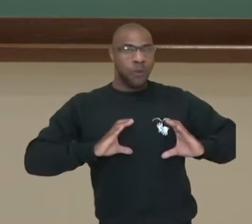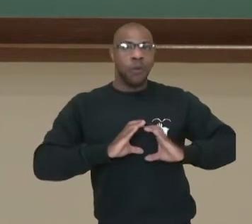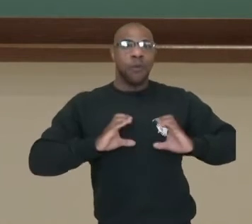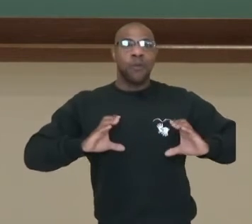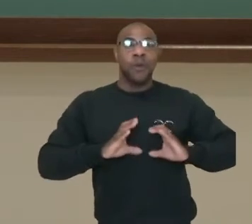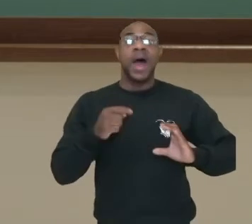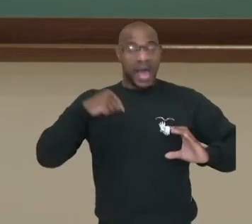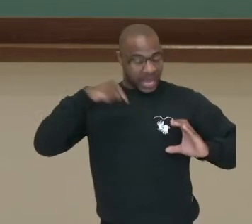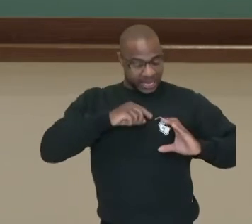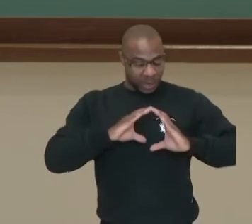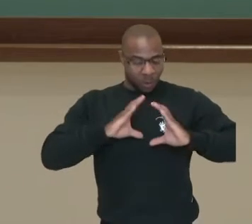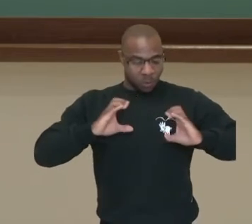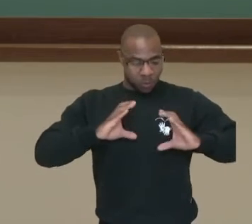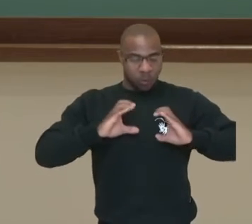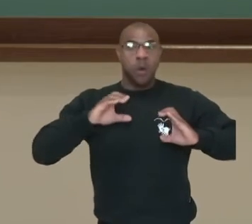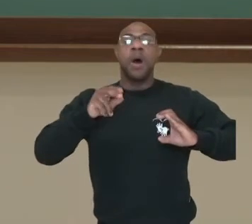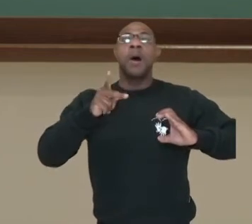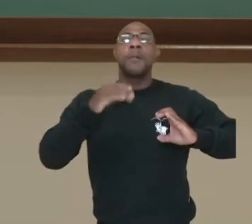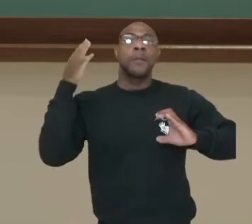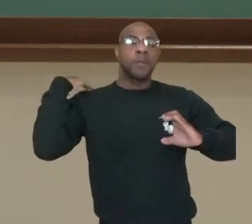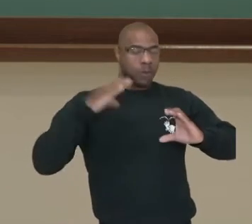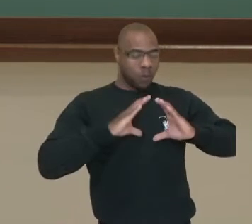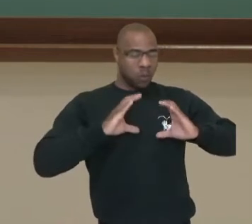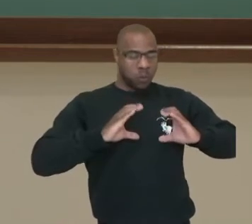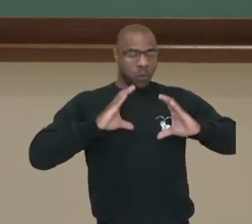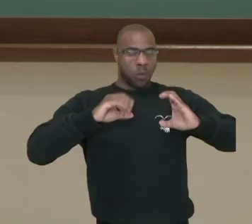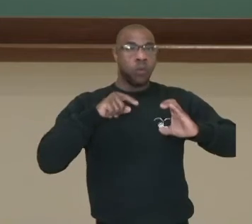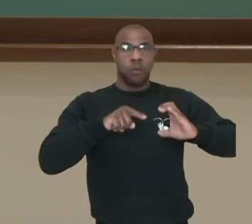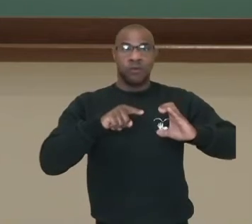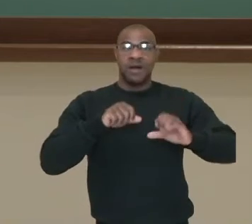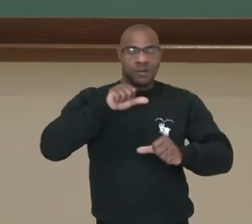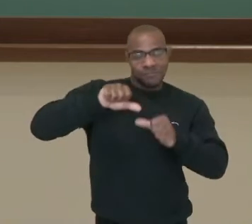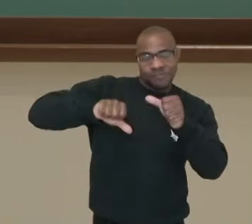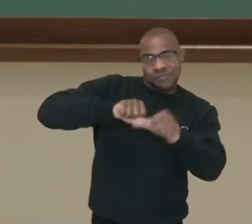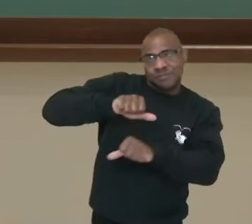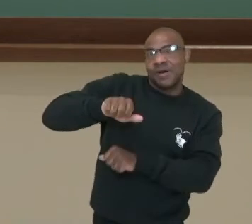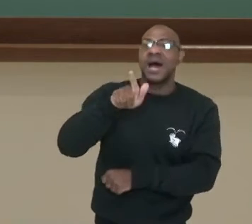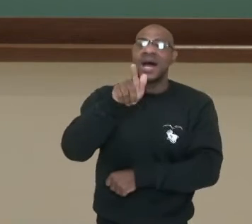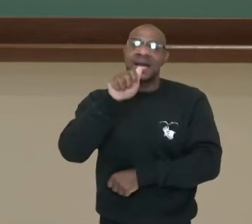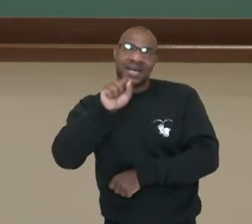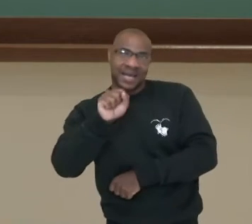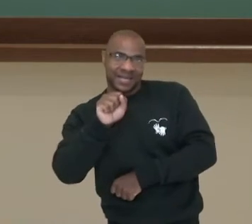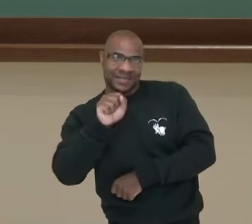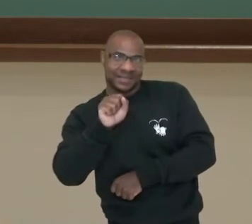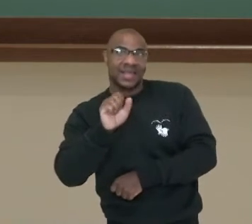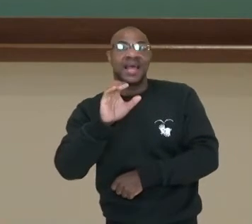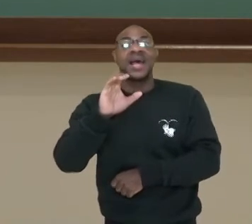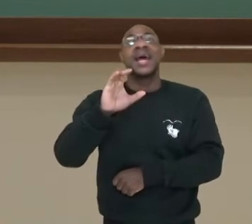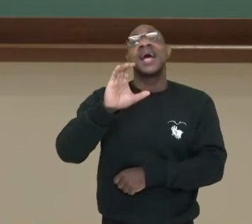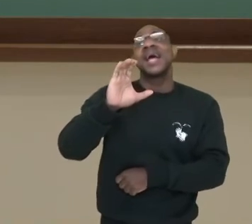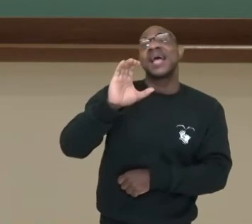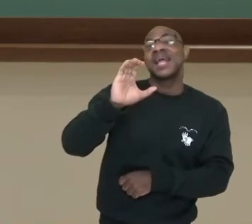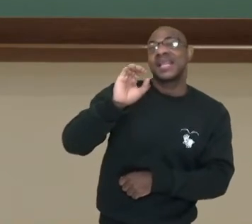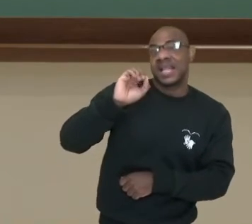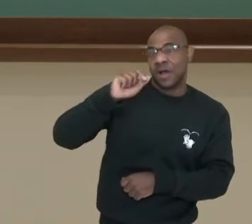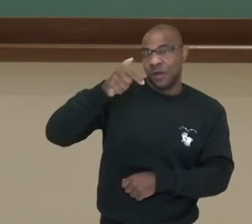no pulmão que vai ocorrer de fato a troca gasosa. Então o oxigênio vai entrar, o gás carbônico vai sair.